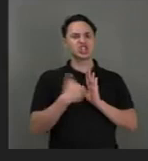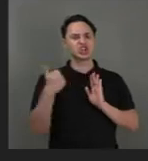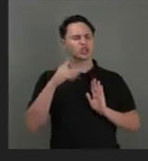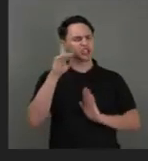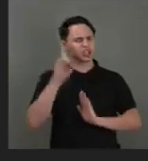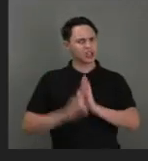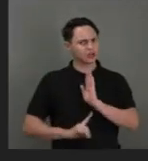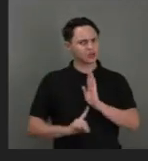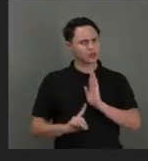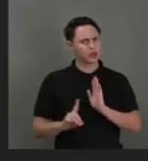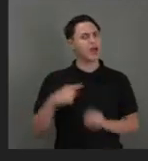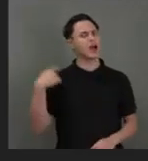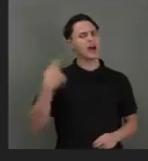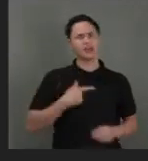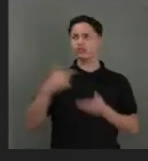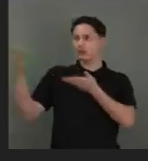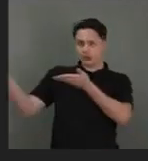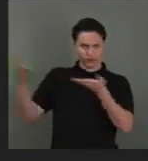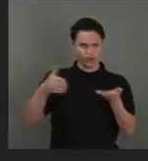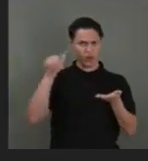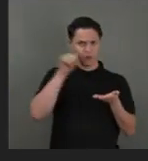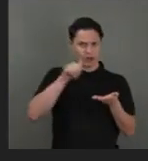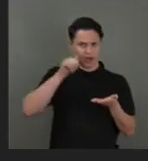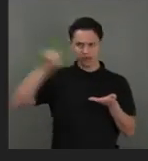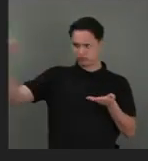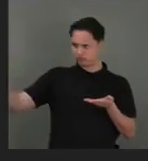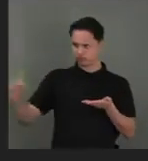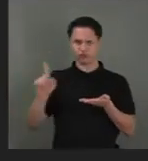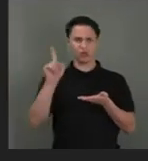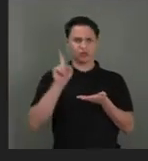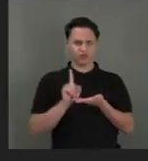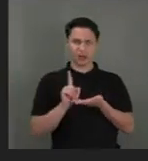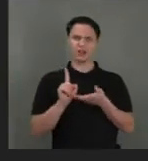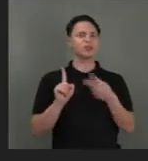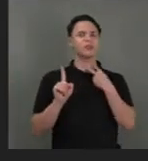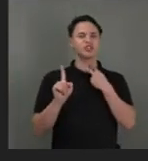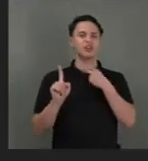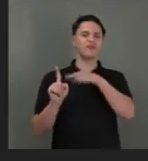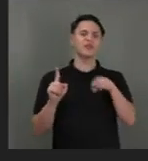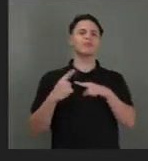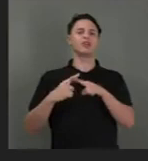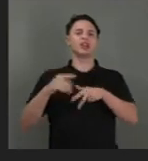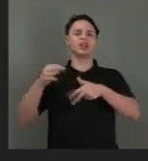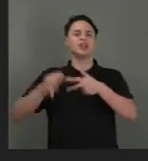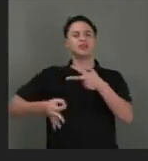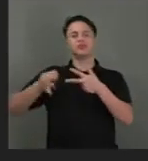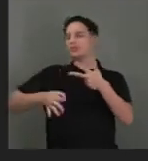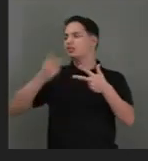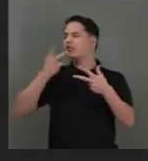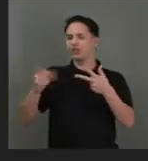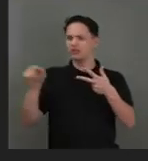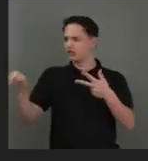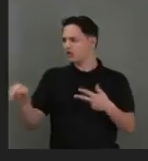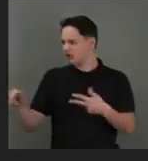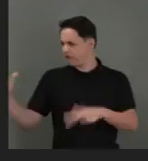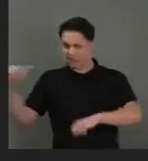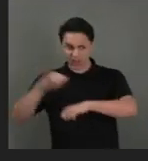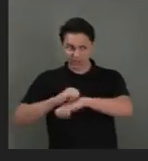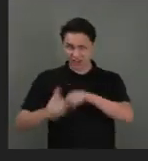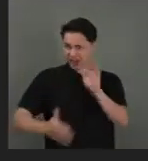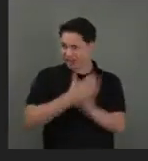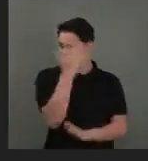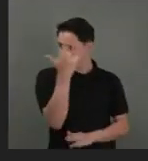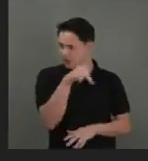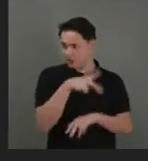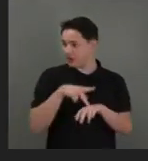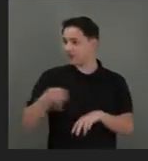dia 12 de setembro último, através de videoconferência. Ao invés da política externa do